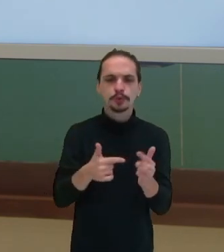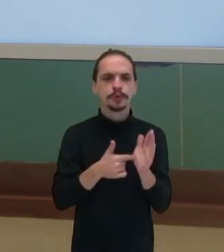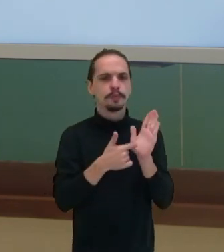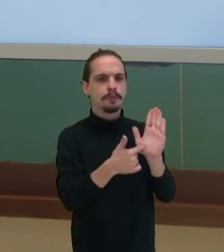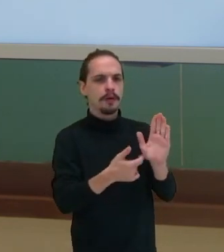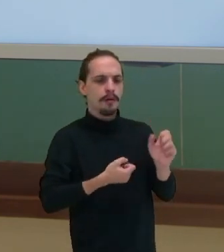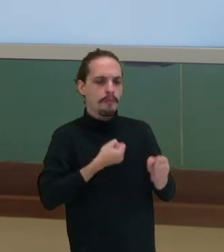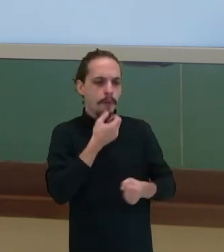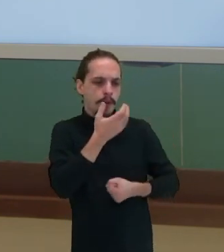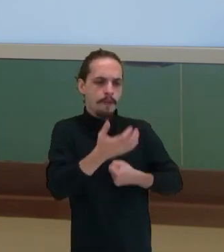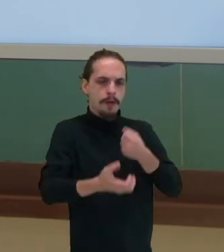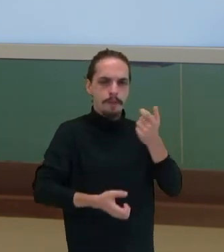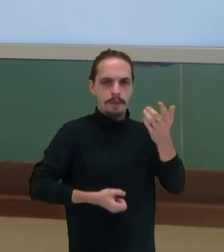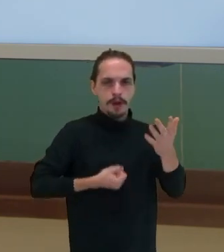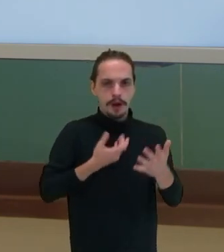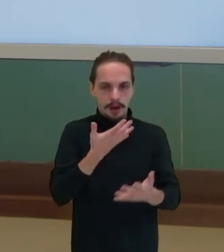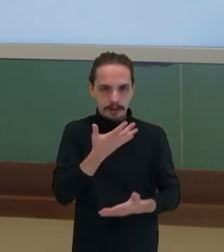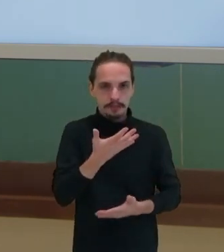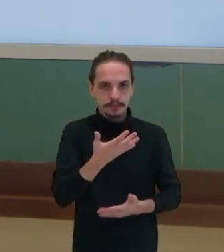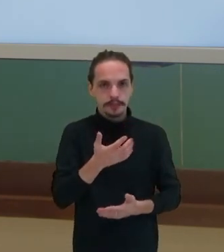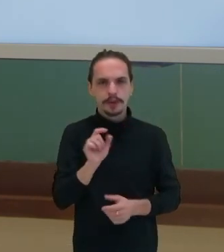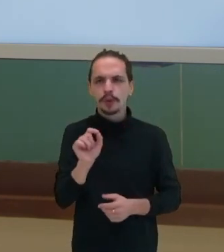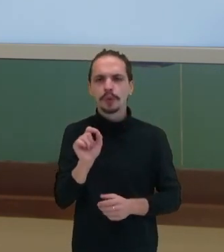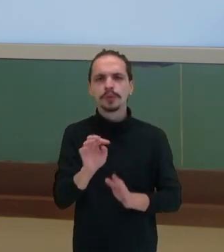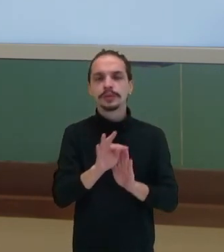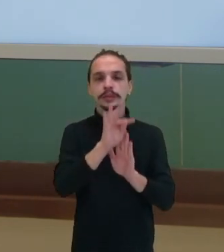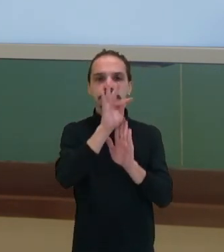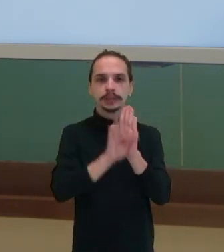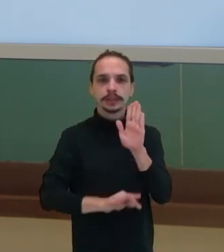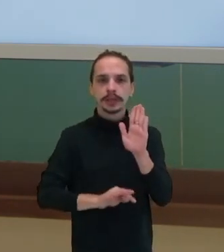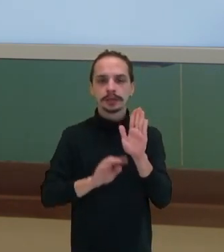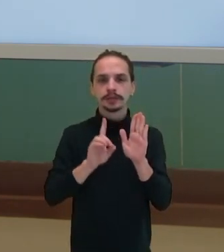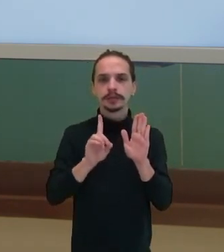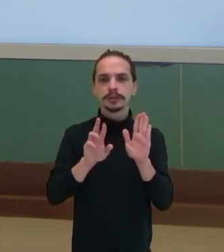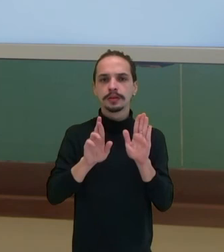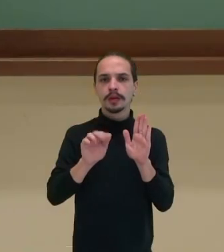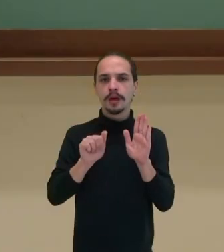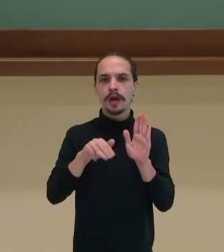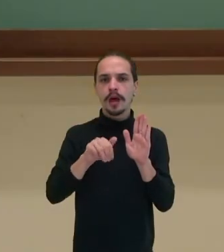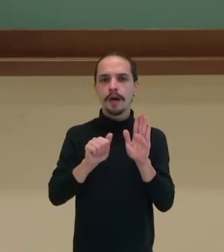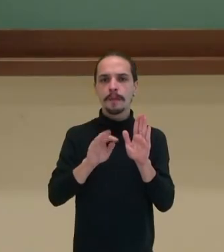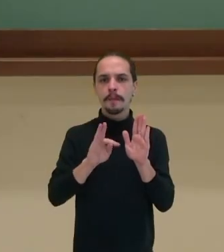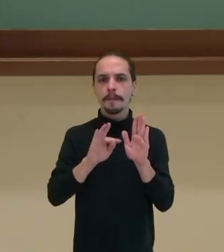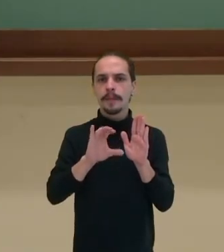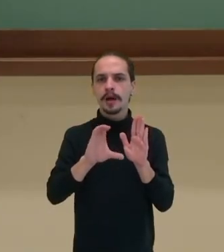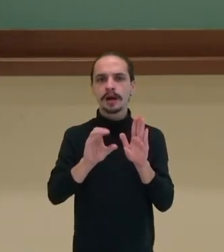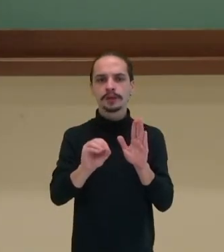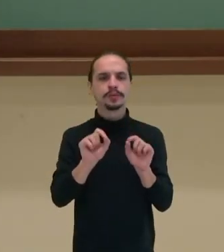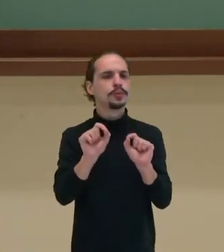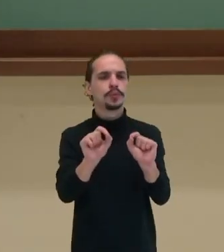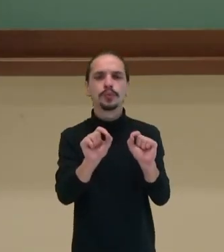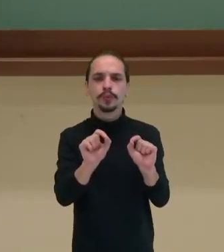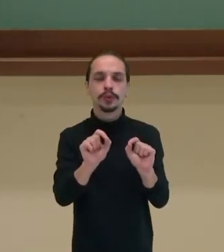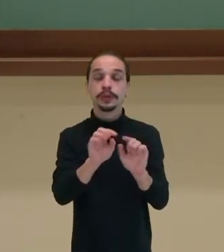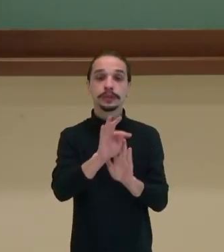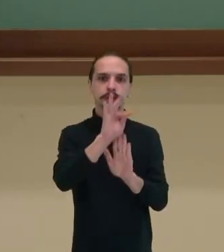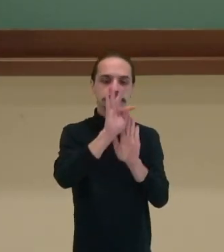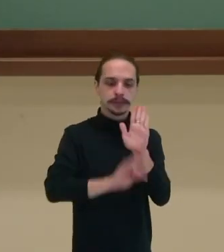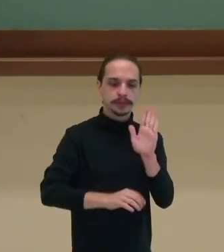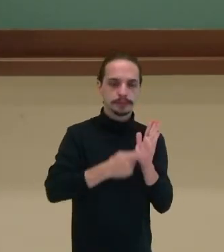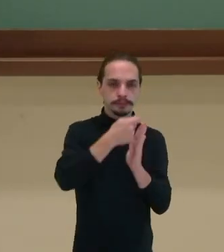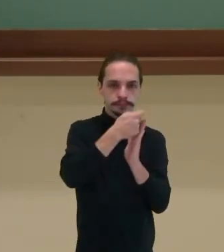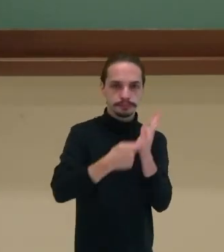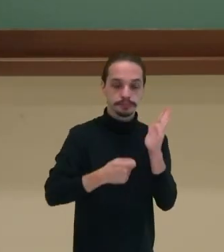textos, né? Dramáticos. Aliás, o que é um texto dramático? Professora, você falou em texto dramático, mas o que é? Texto dramático é um texto que